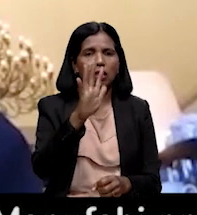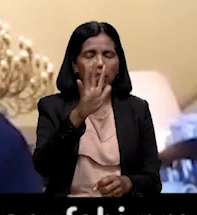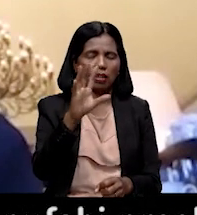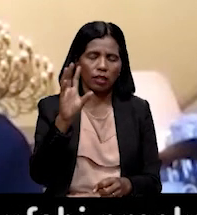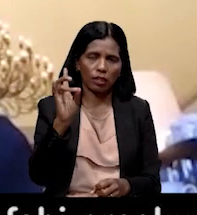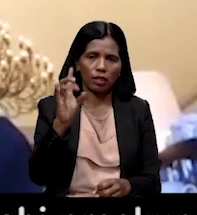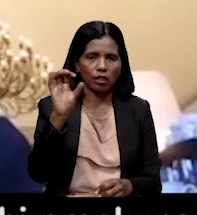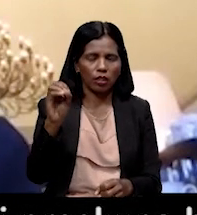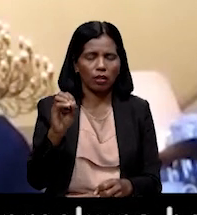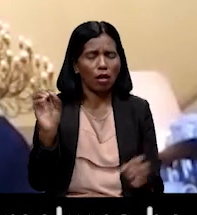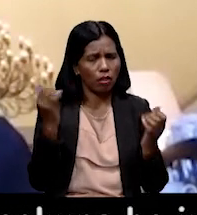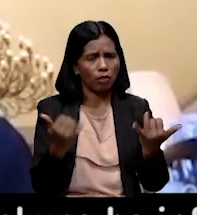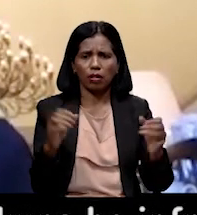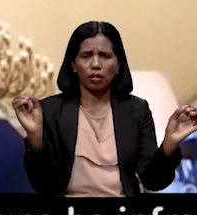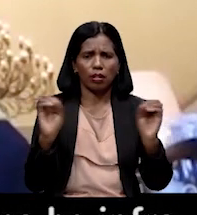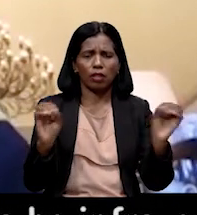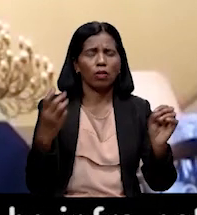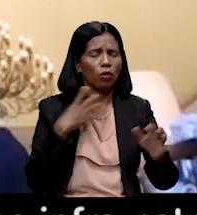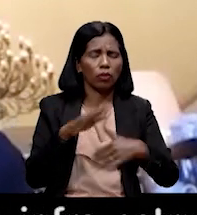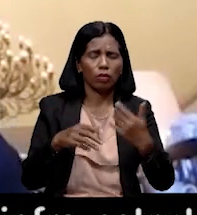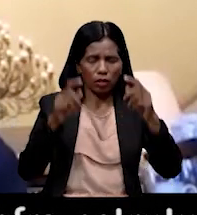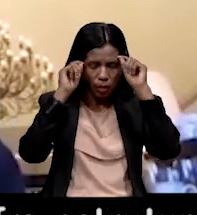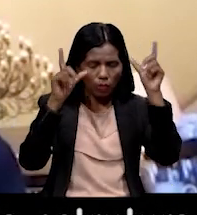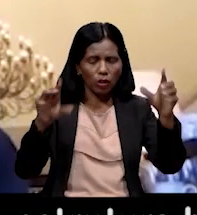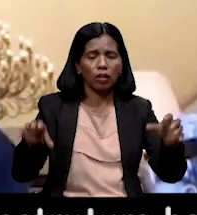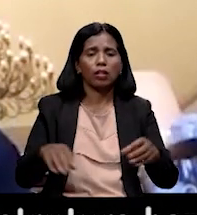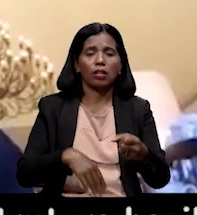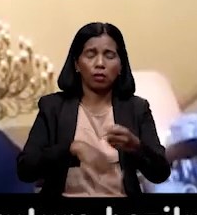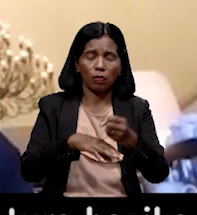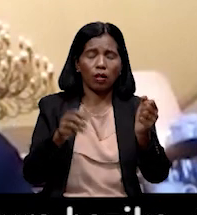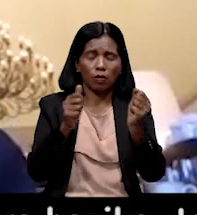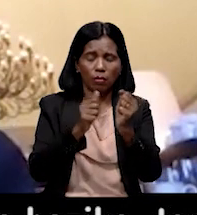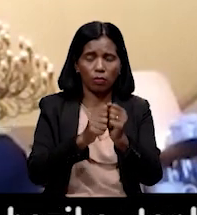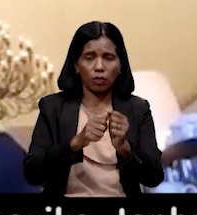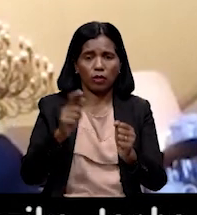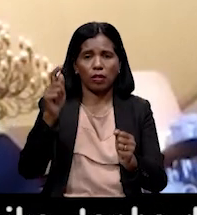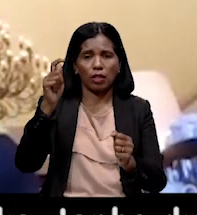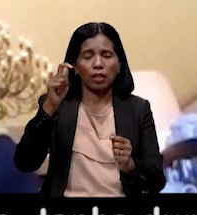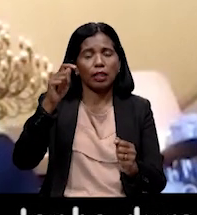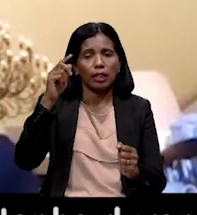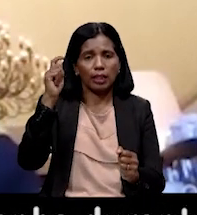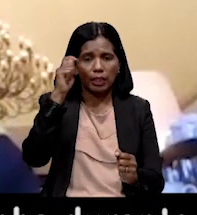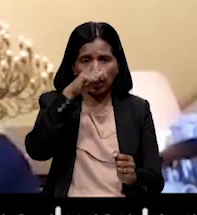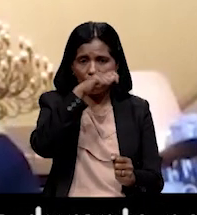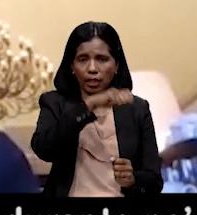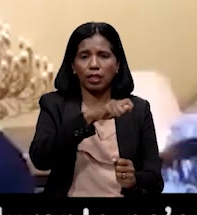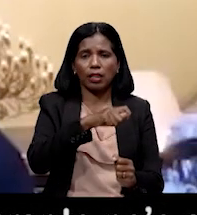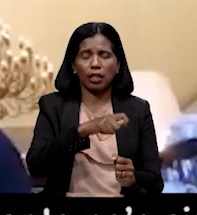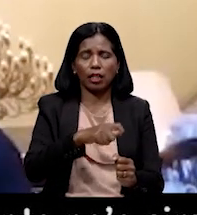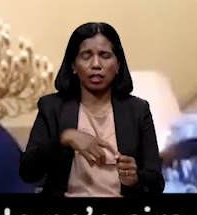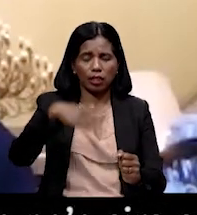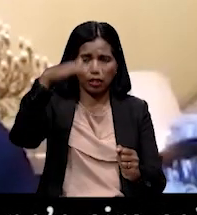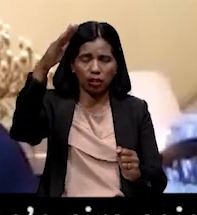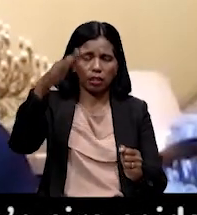foi na dau ne Timor jogo ho Thailandia ne bema ka sira ne iha klasi de iha quase iha rata-rata ASEAN sira ne sira